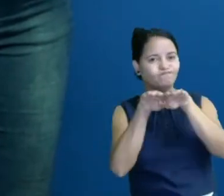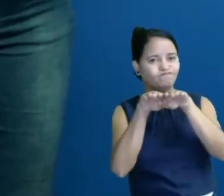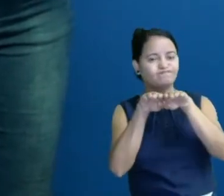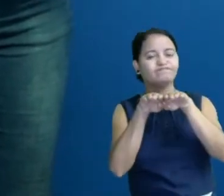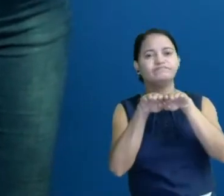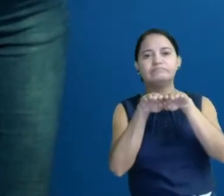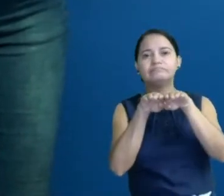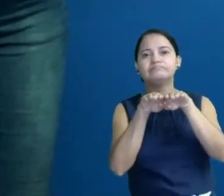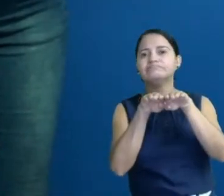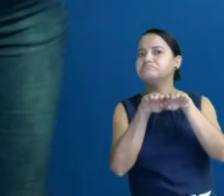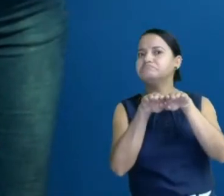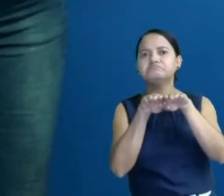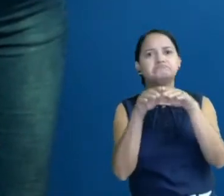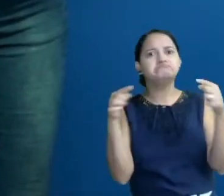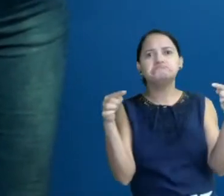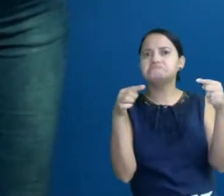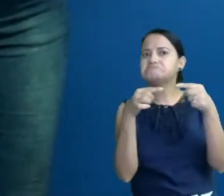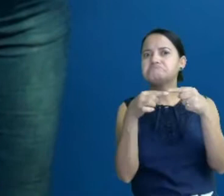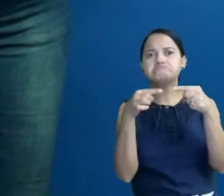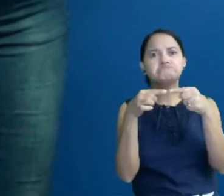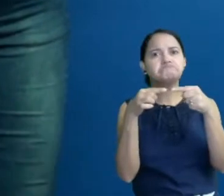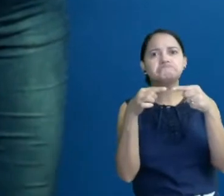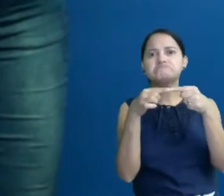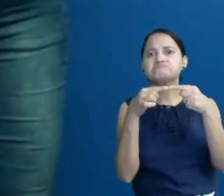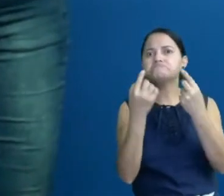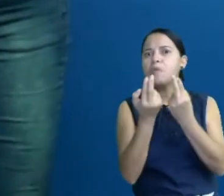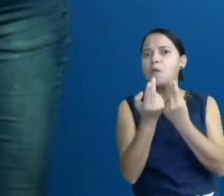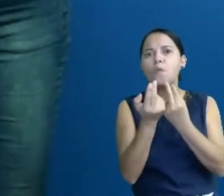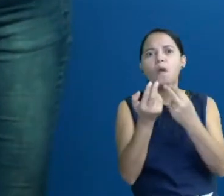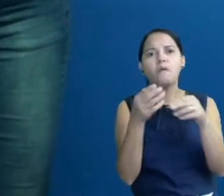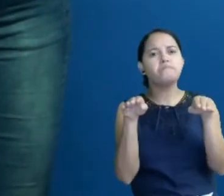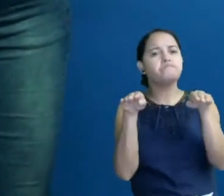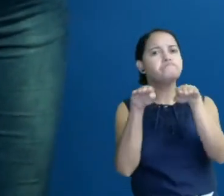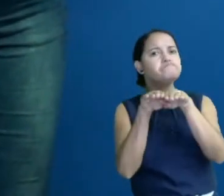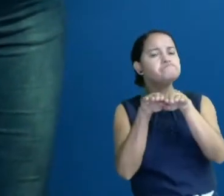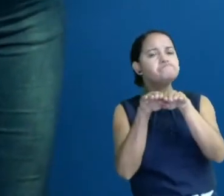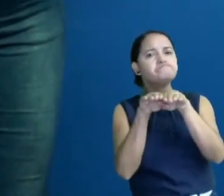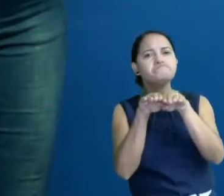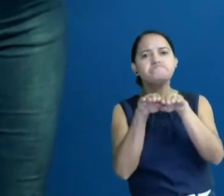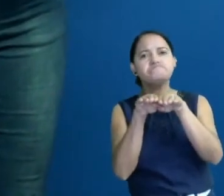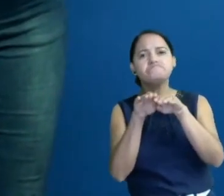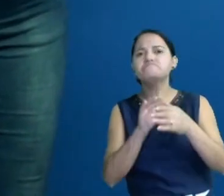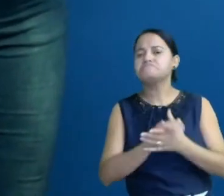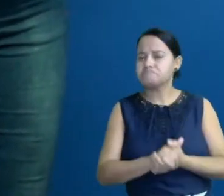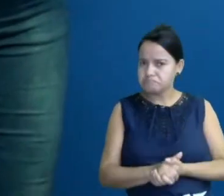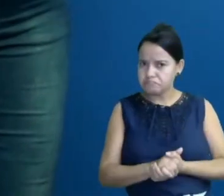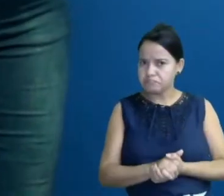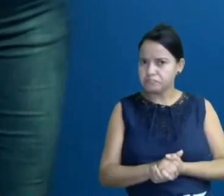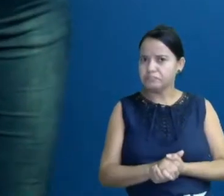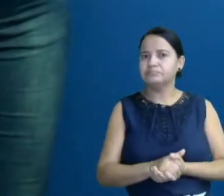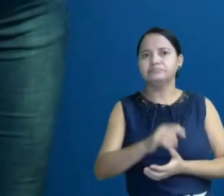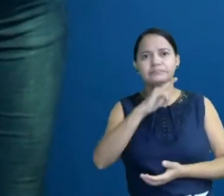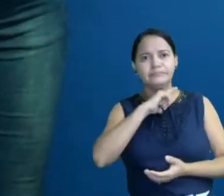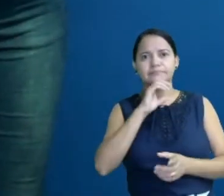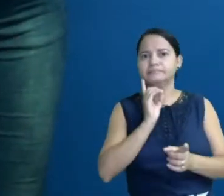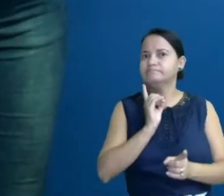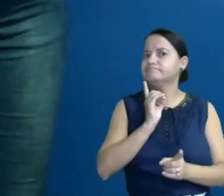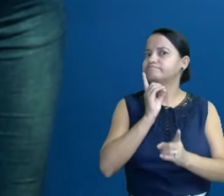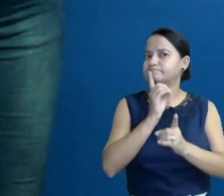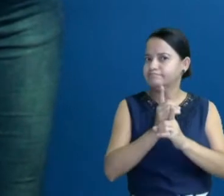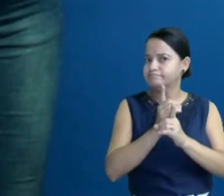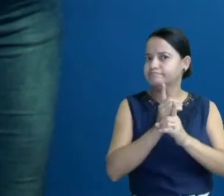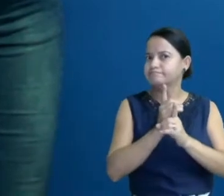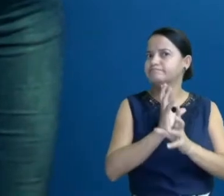aqueles números eles são o que iguais né E aí a gente tem a ideia de igualdade no sentido de encontrar